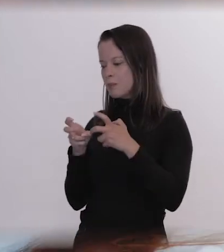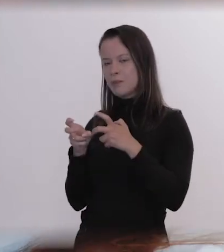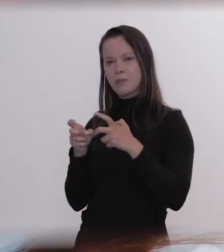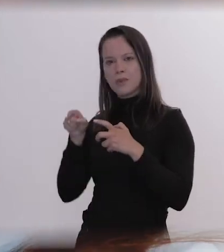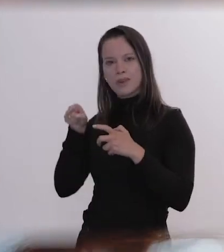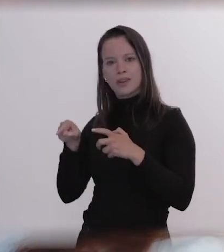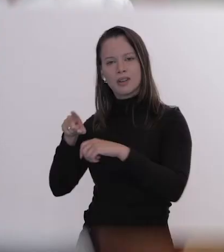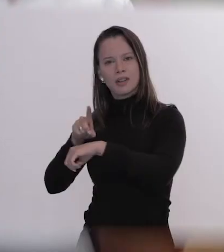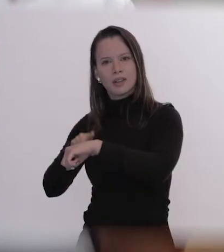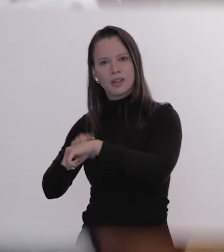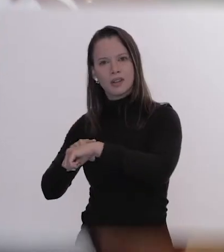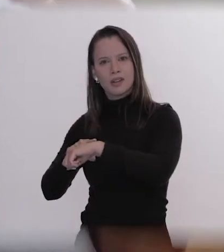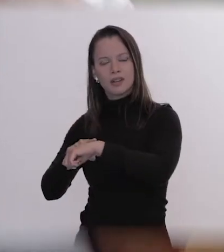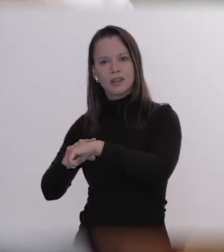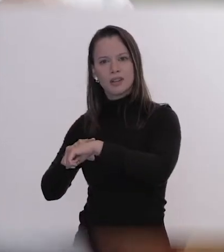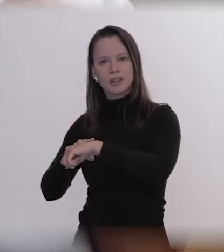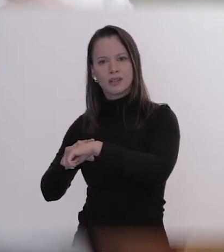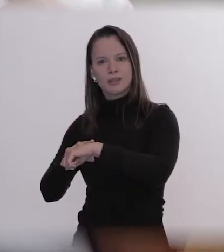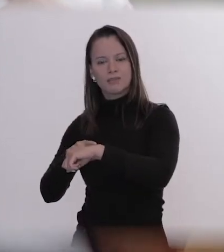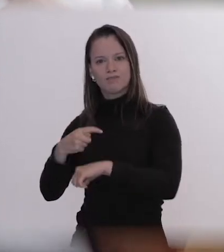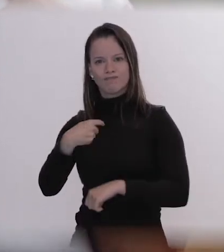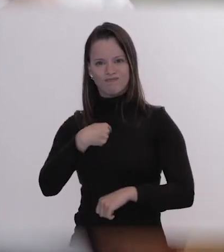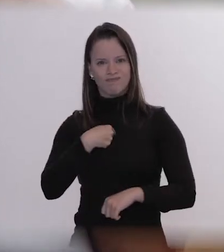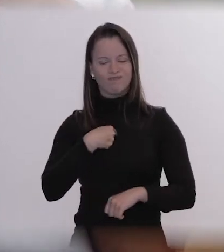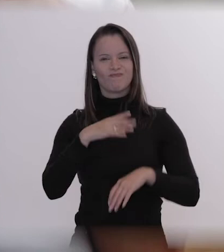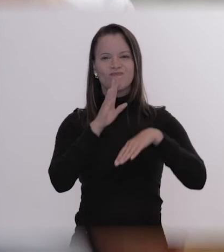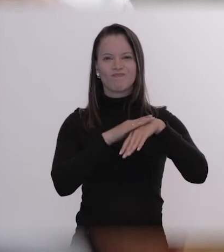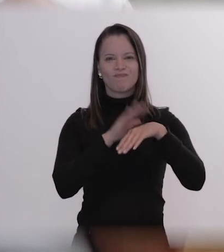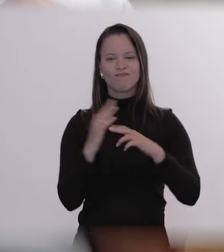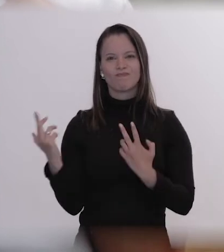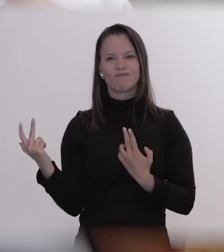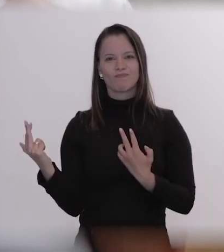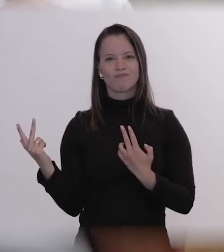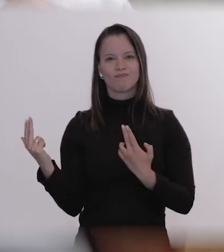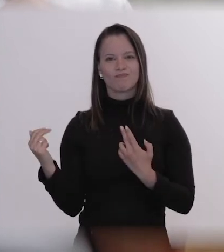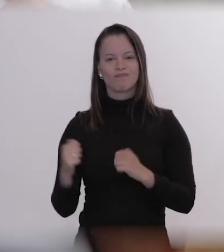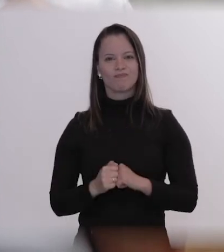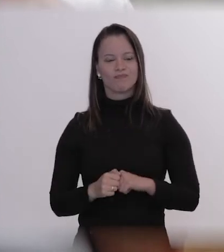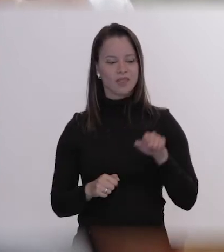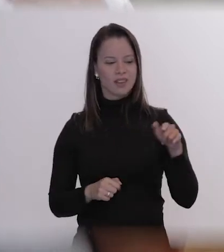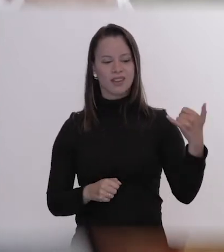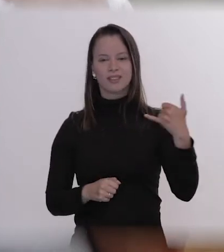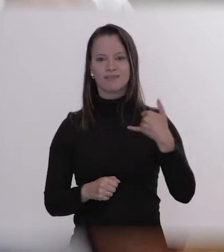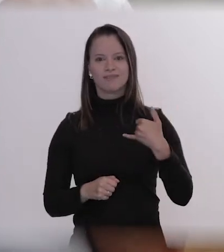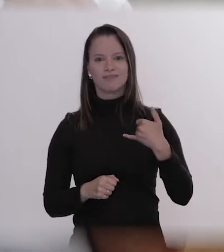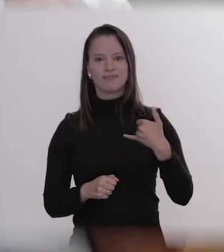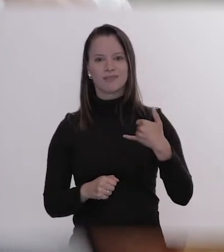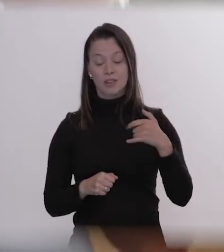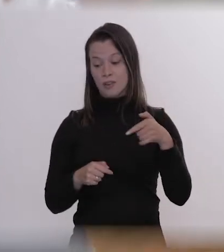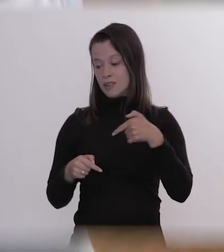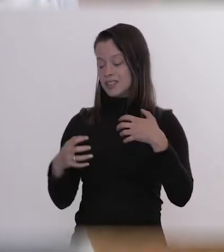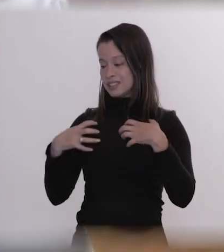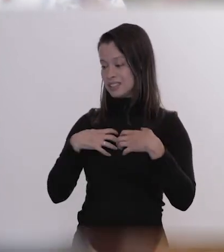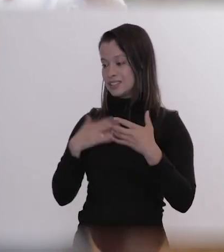naquela situação, a Amanda falava: mãe, sabe isso que você está sentindo? É o que nós